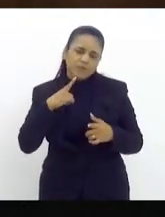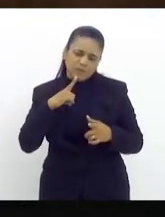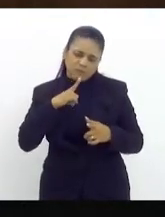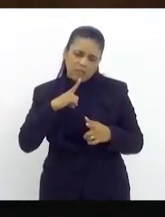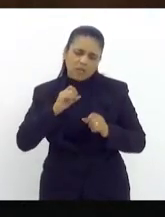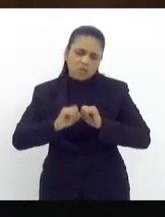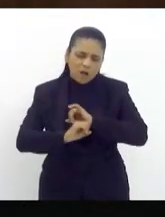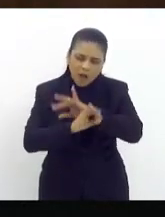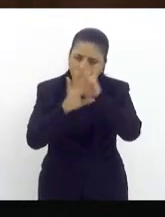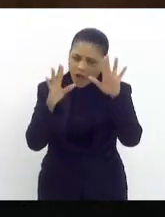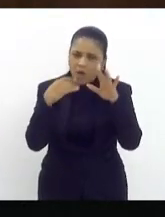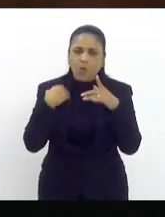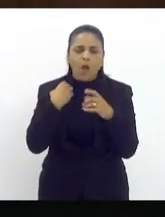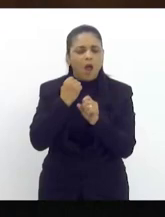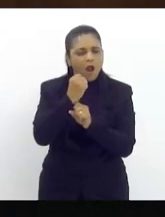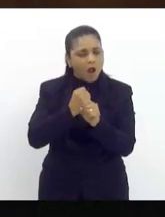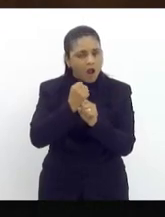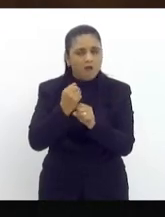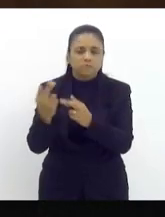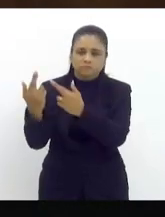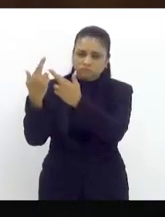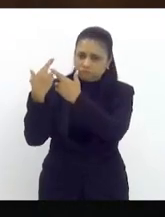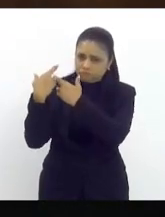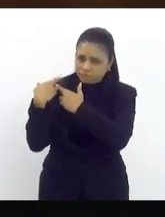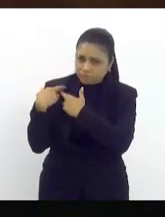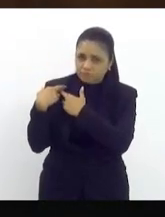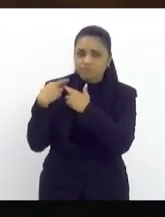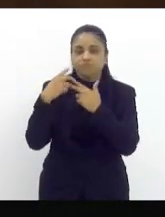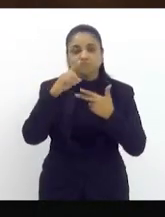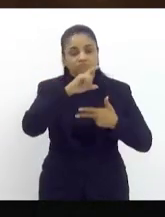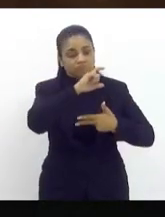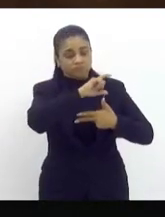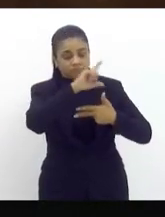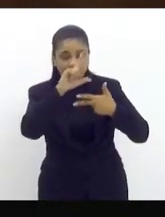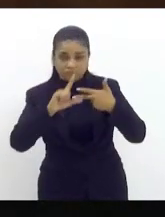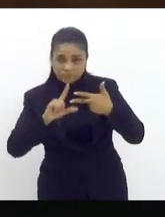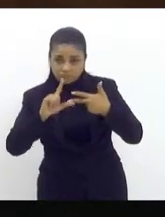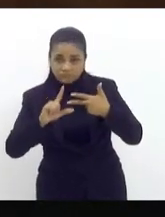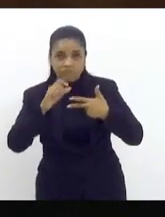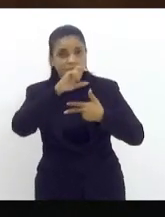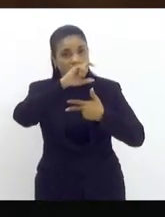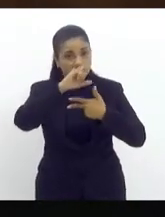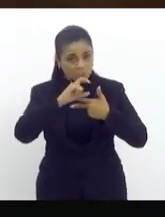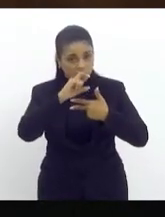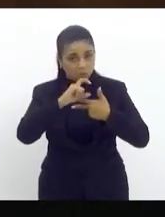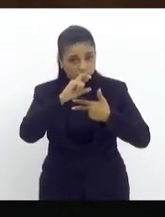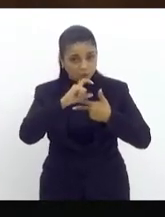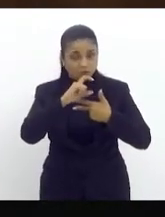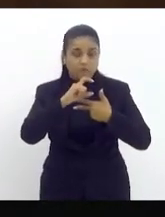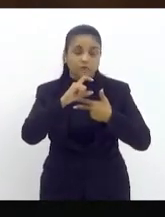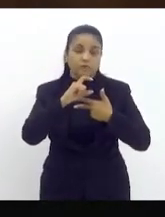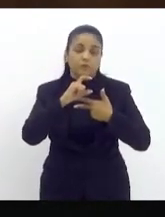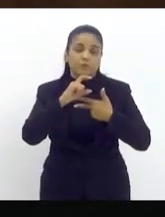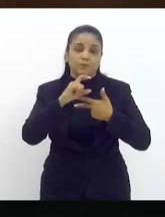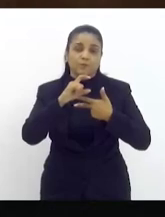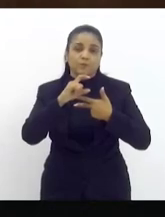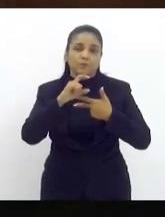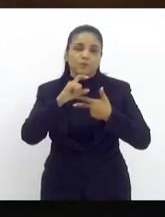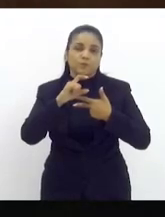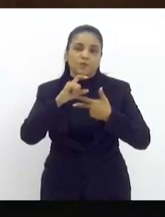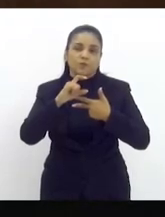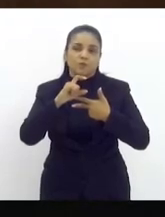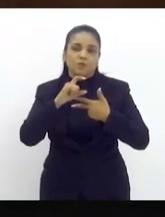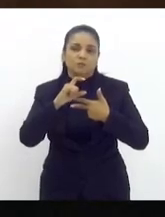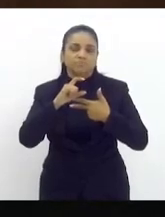de irresponsabilidade, seja ela no legislativo, seja ela no executivo, que culminaram em